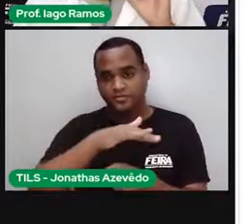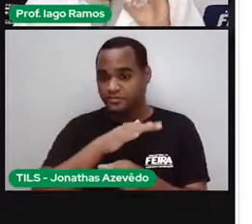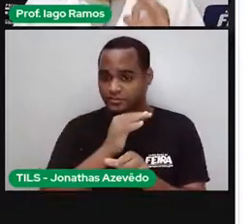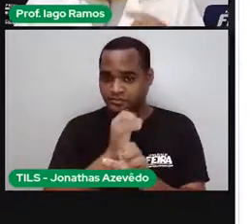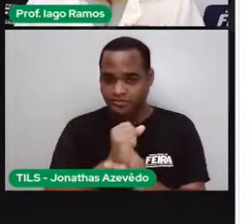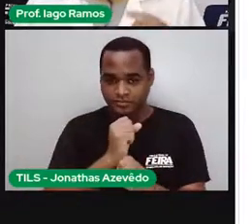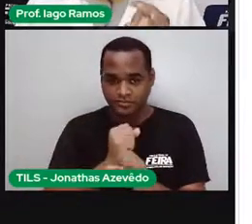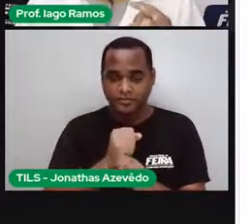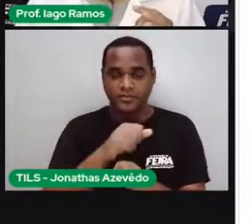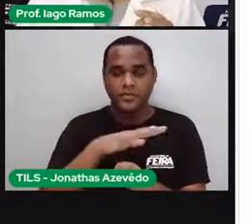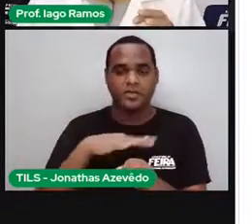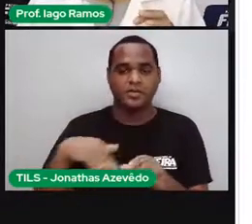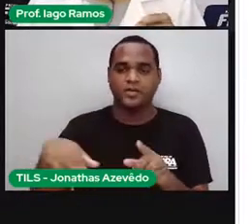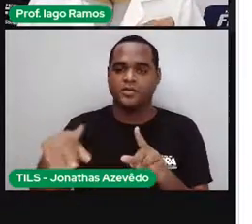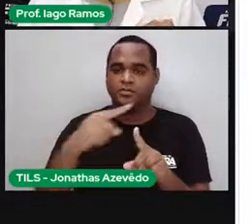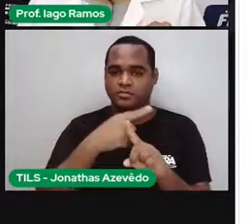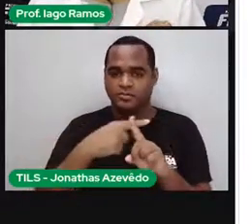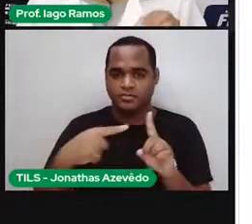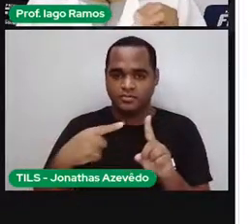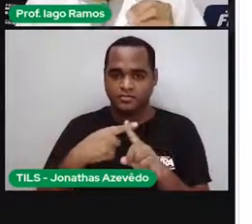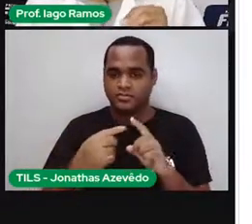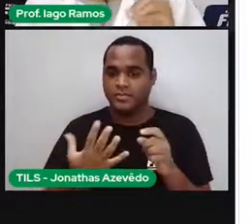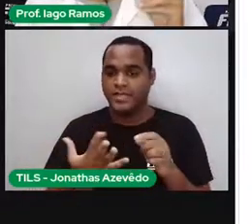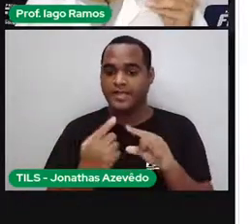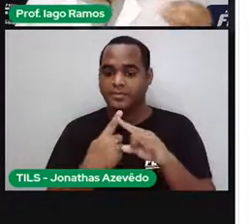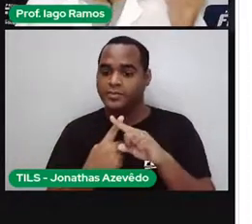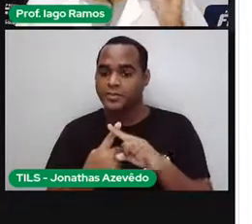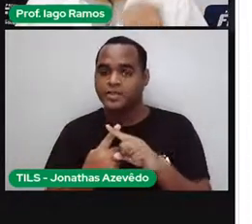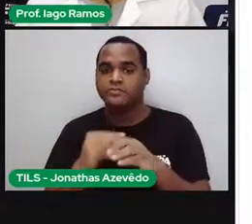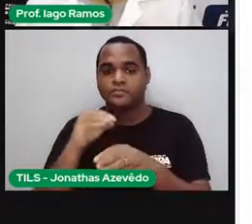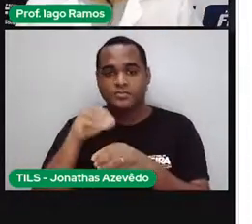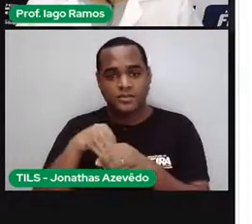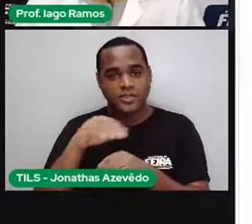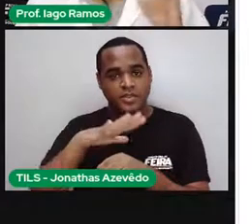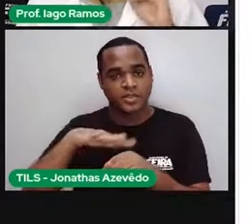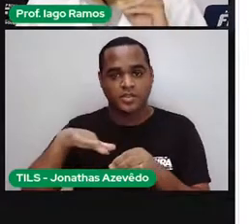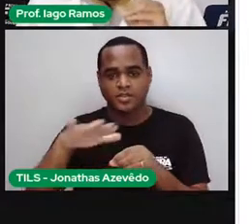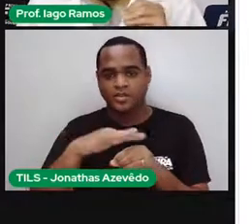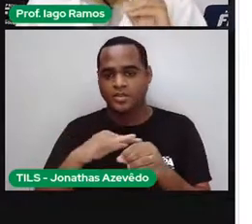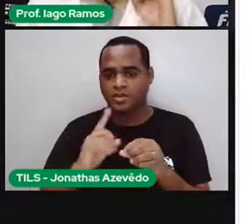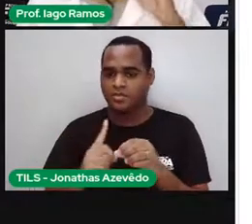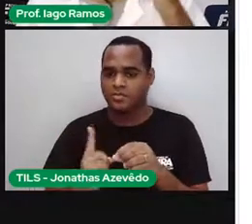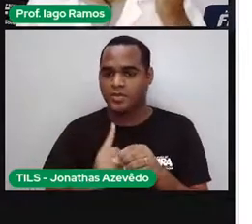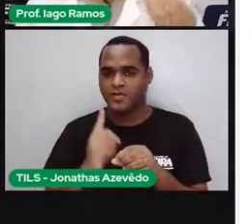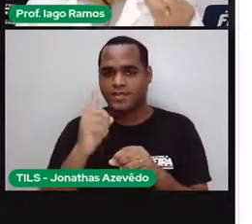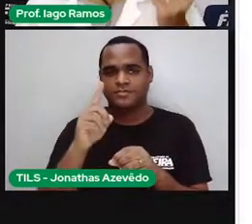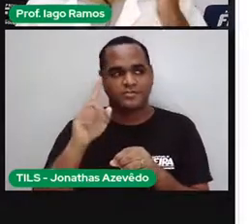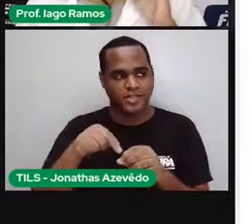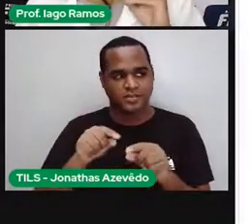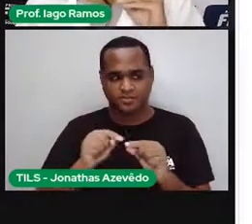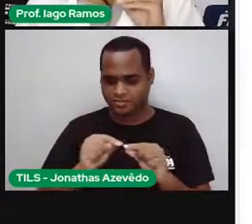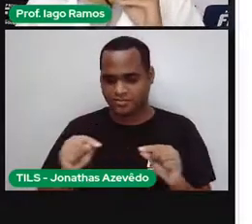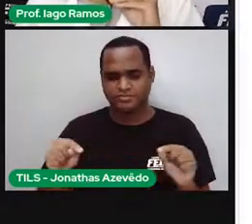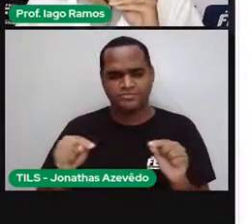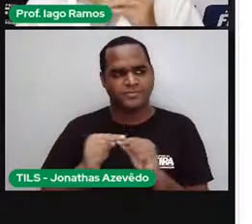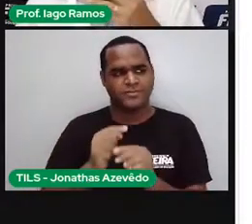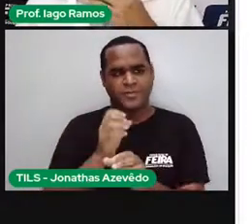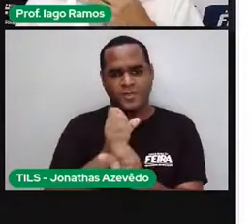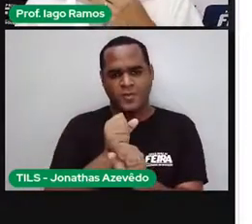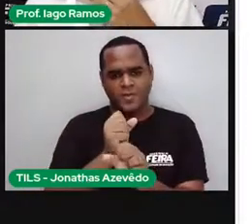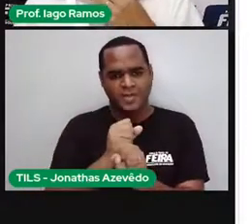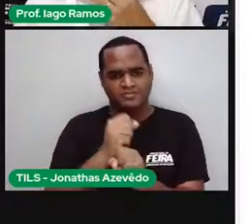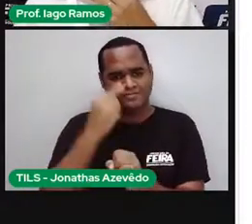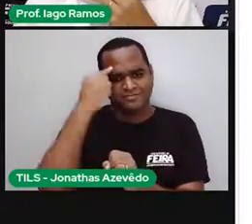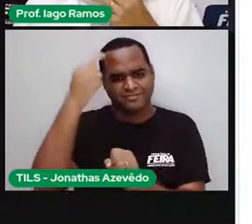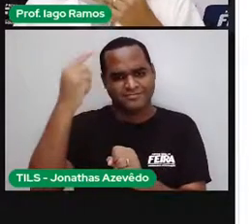é a metade da multiplicação entre o comprimento pela altura metade da multiplicação do comprimento pela